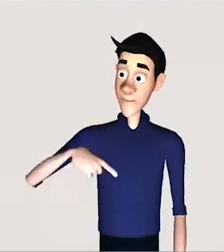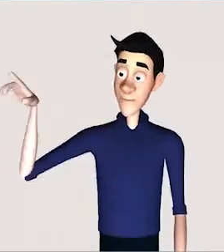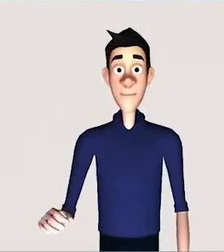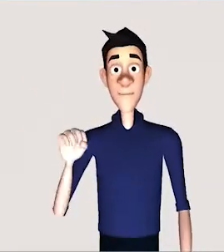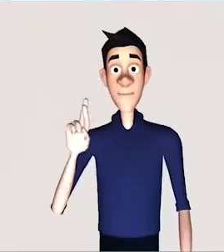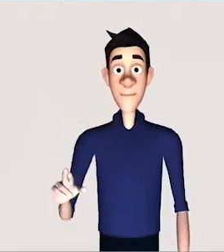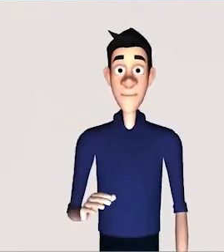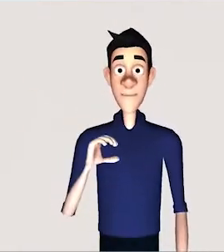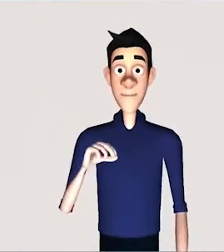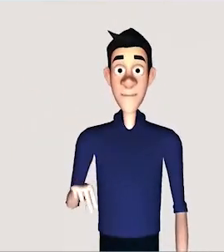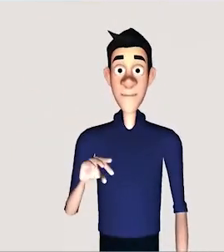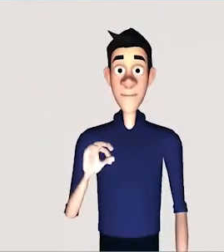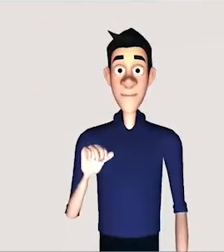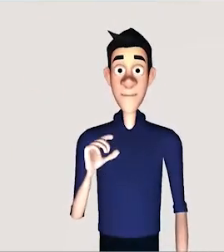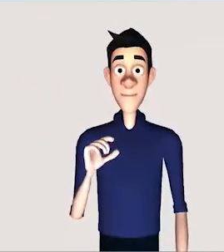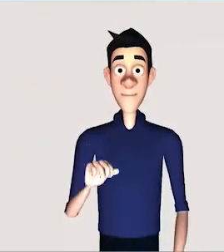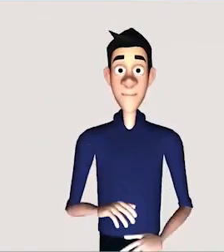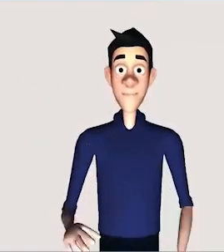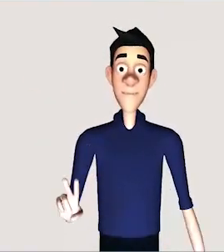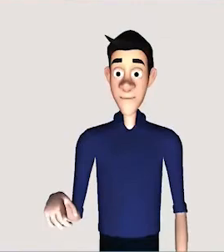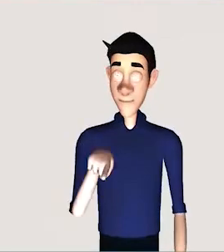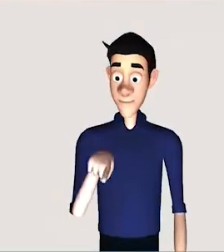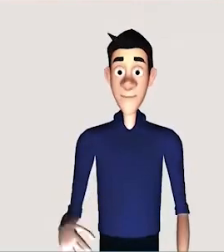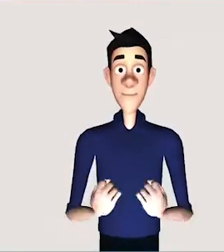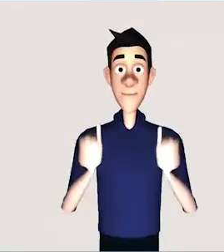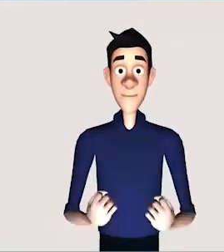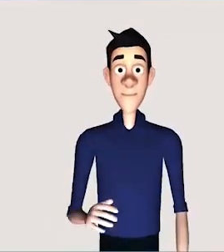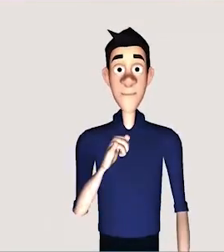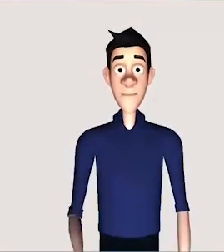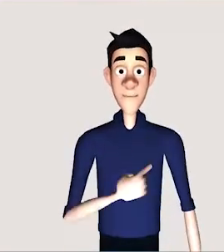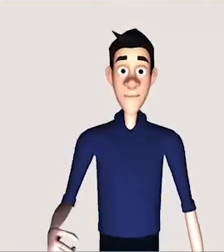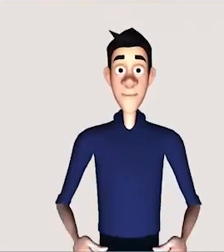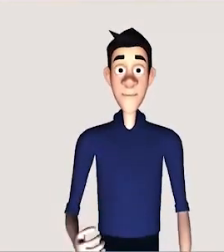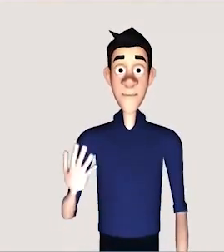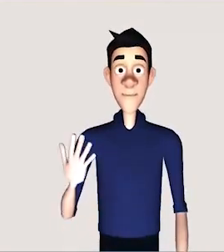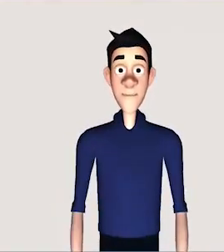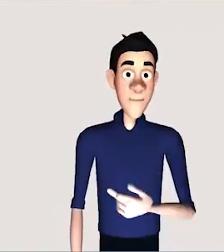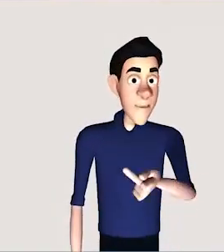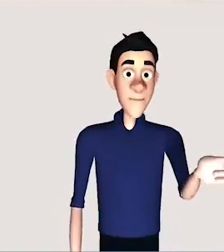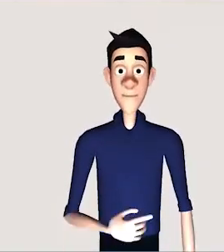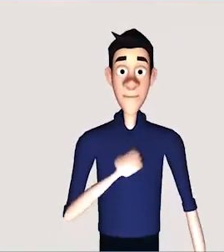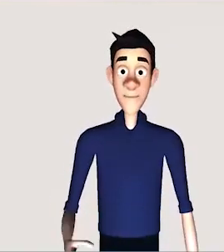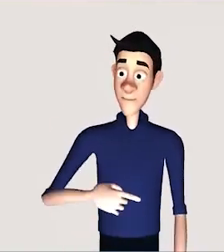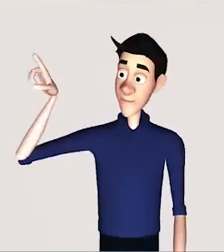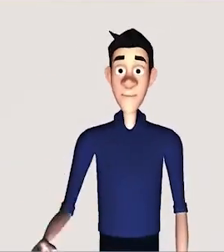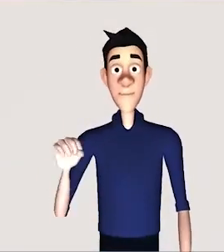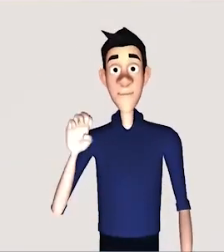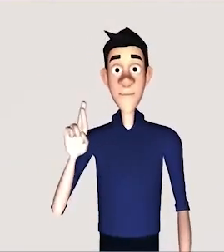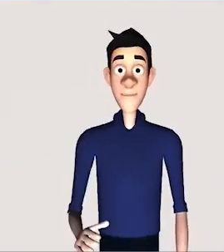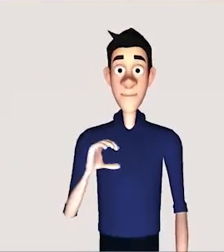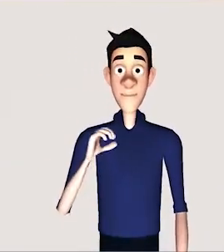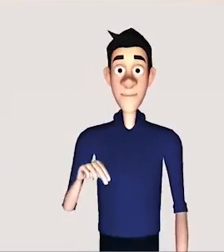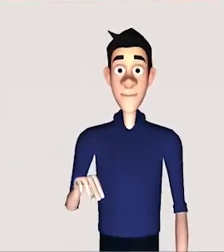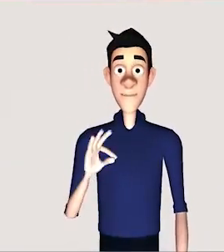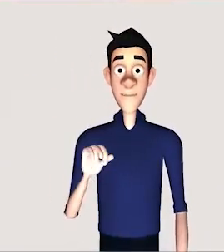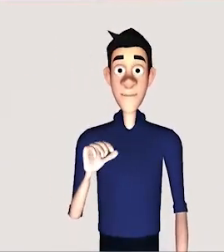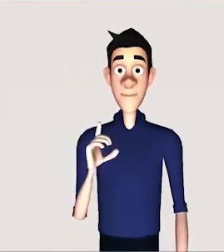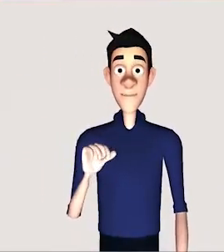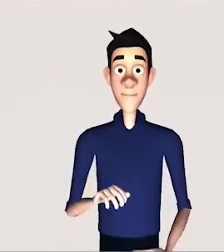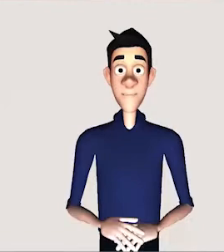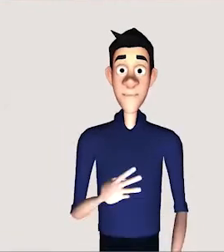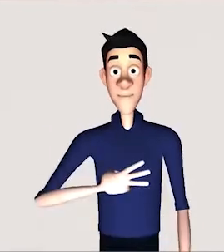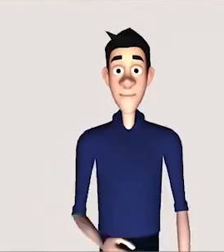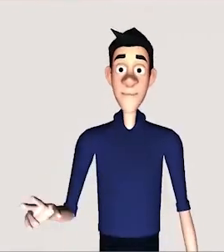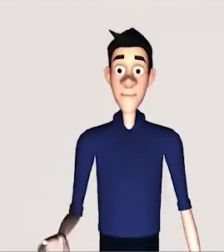entre esses dois termos na hora de fazer um estudo para poder explicar bem qual é o dado que você